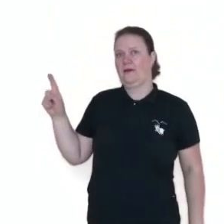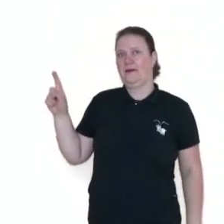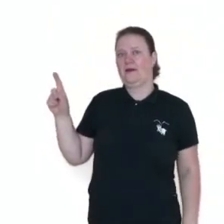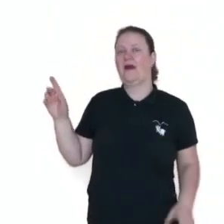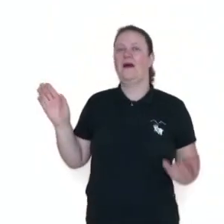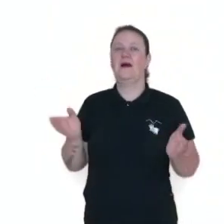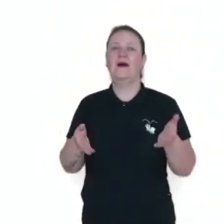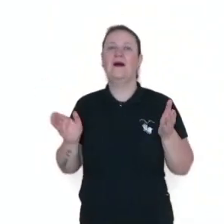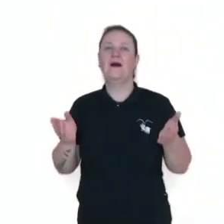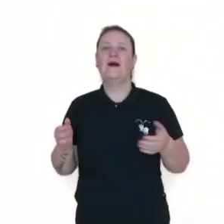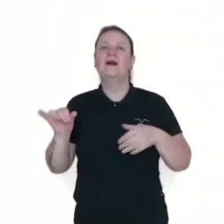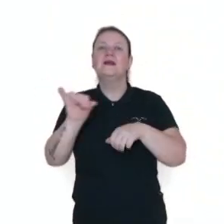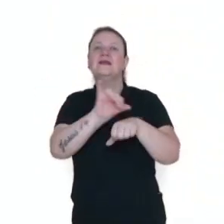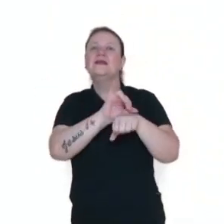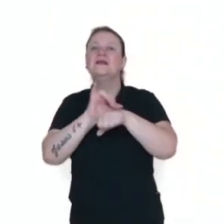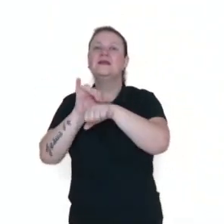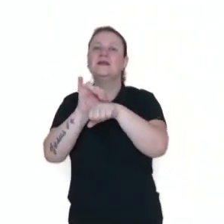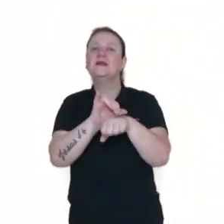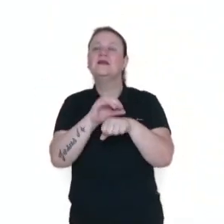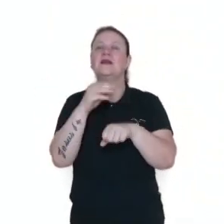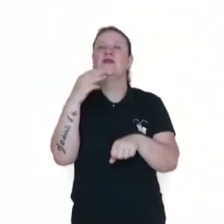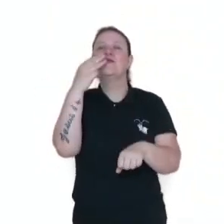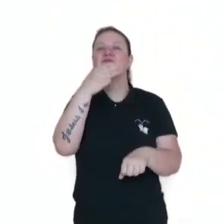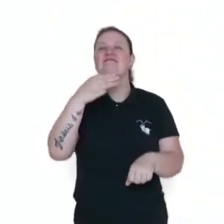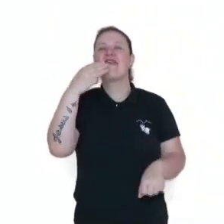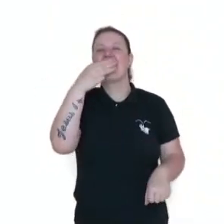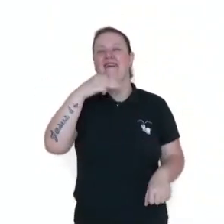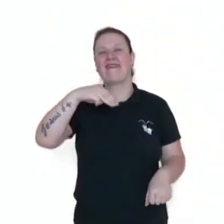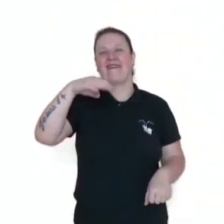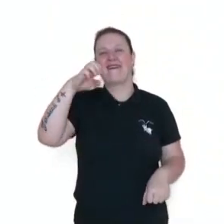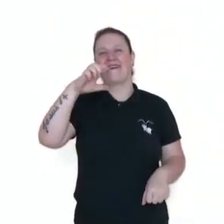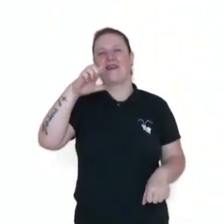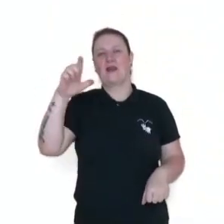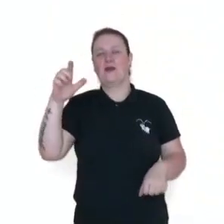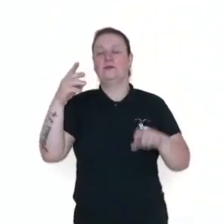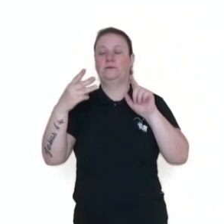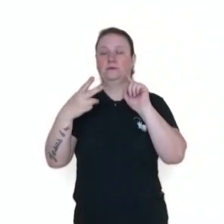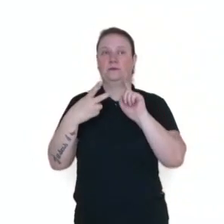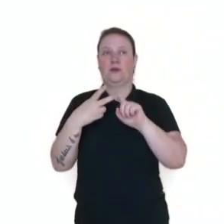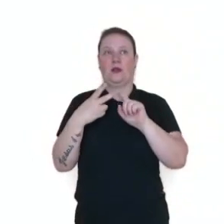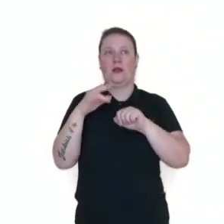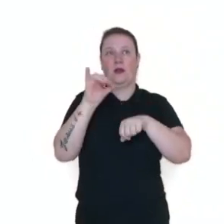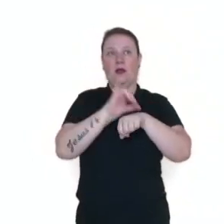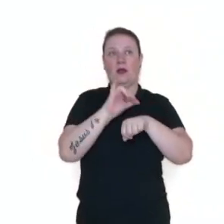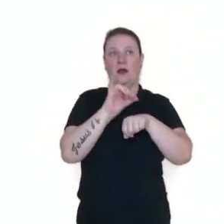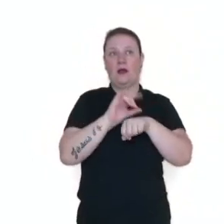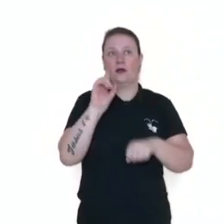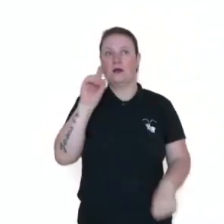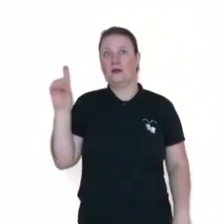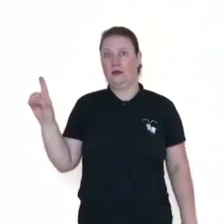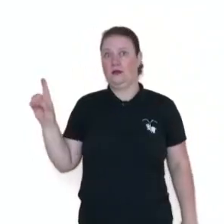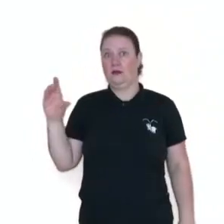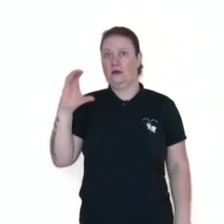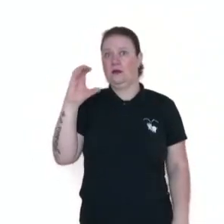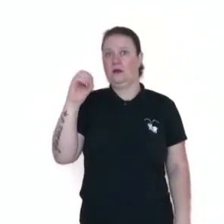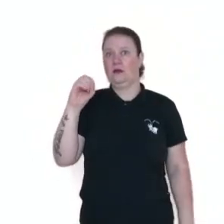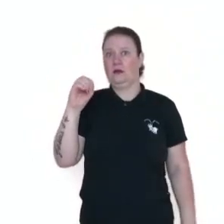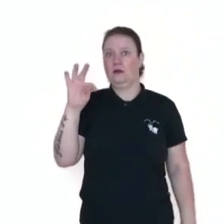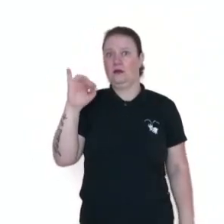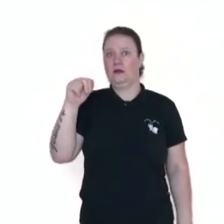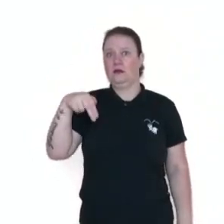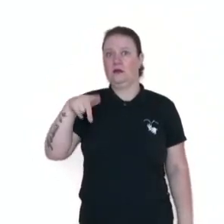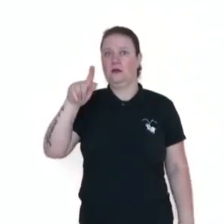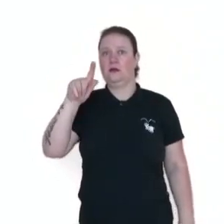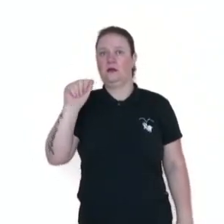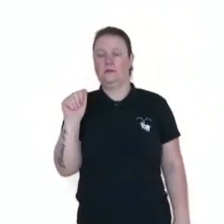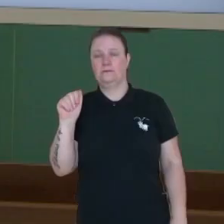das belezas naturais do nosso estado, e aqui a ilha da Cotinga, né? Então o pessoal veio ali da região